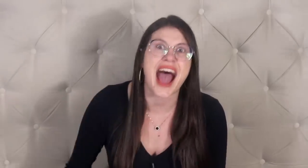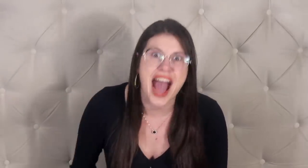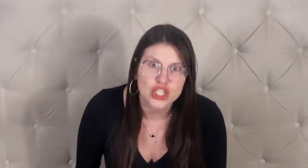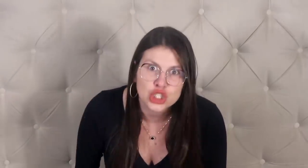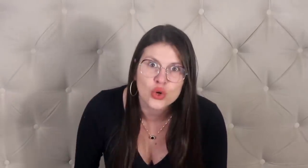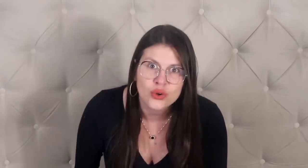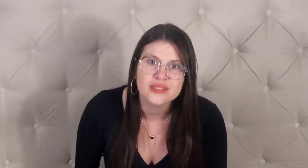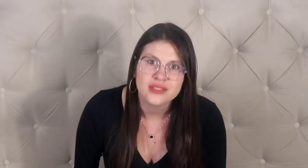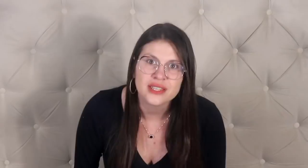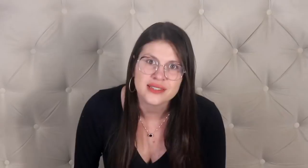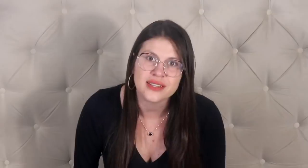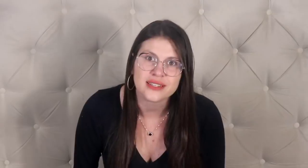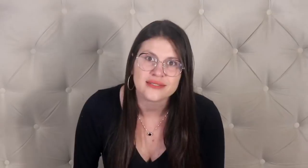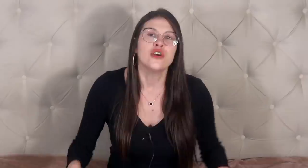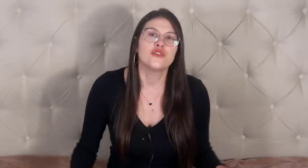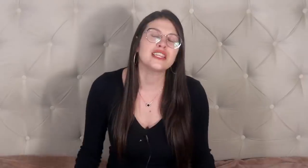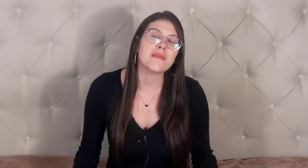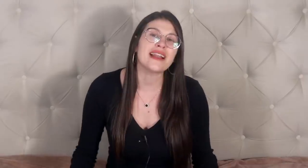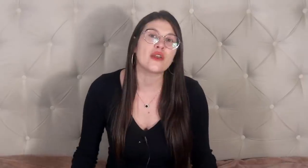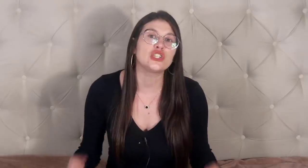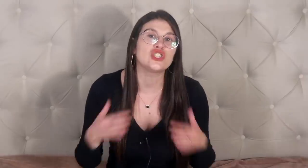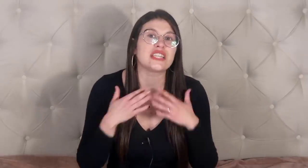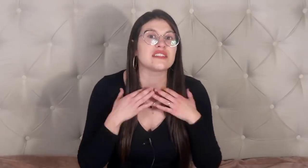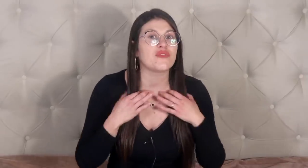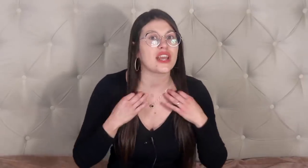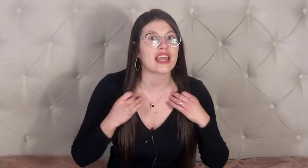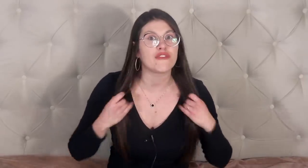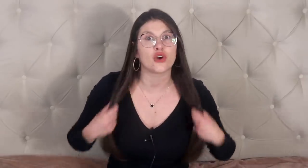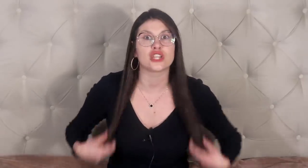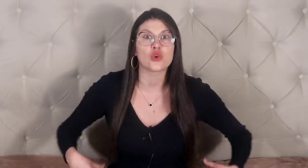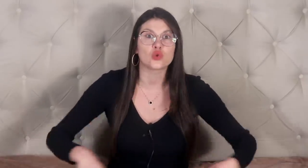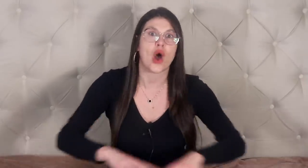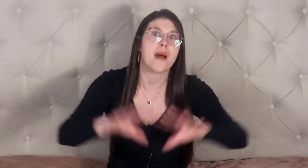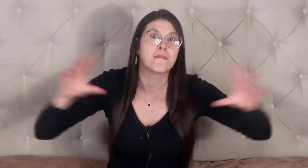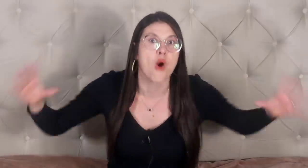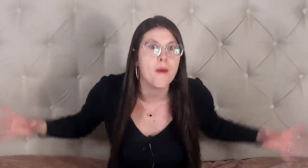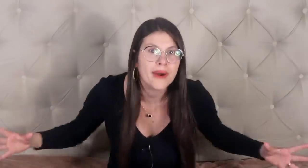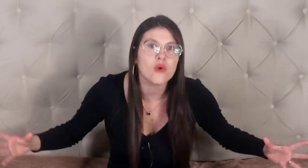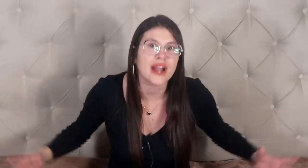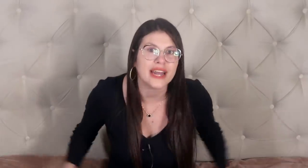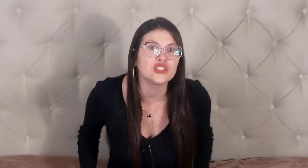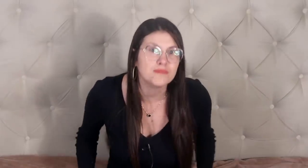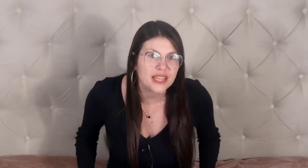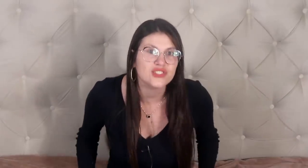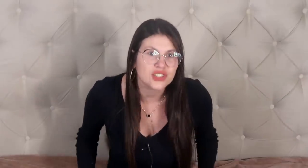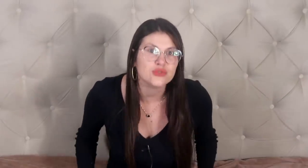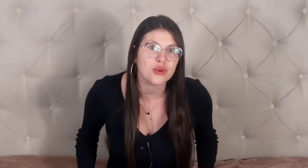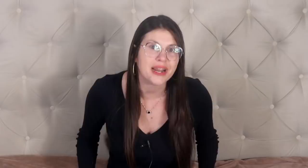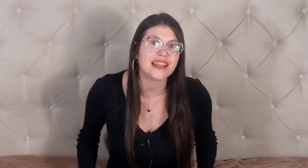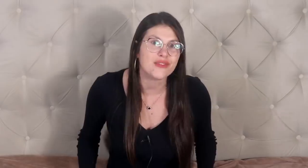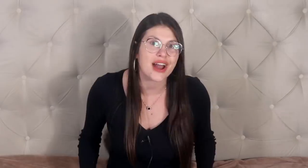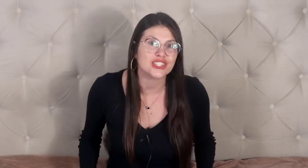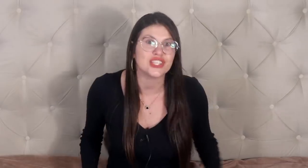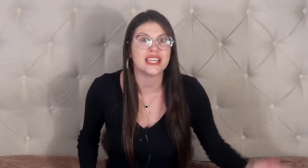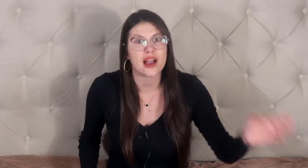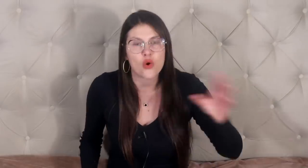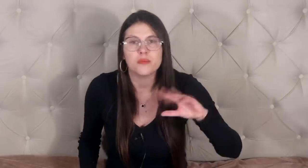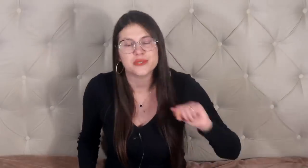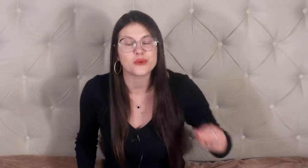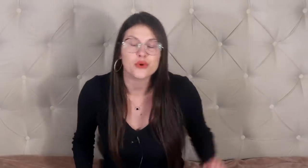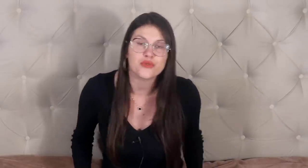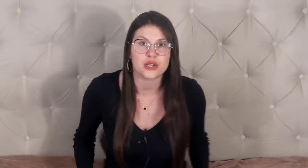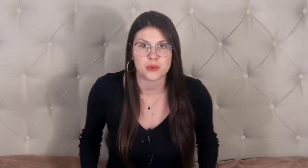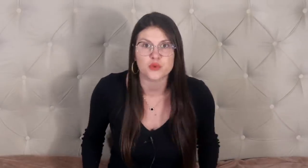Euzinha que acho que sim. Foi também na noite de terça-feira que a Folha soltou a bomba com cara de peidinho sobre a Davat e